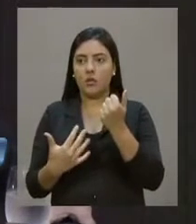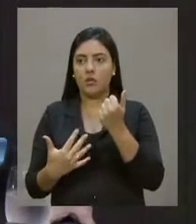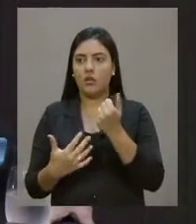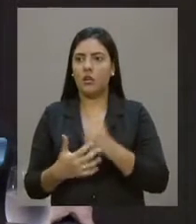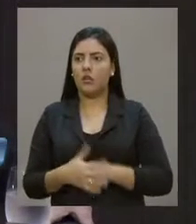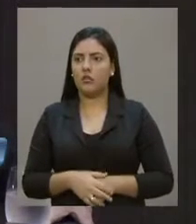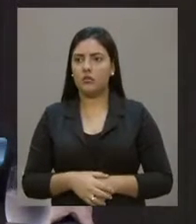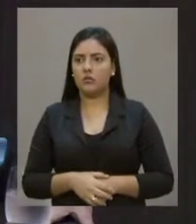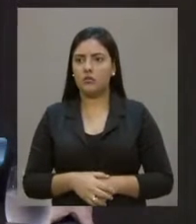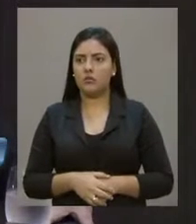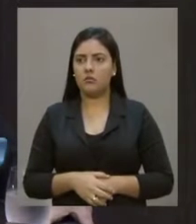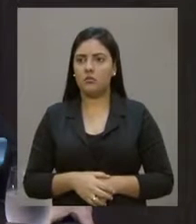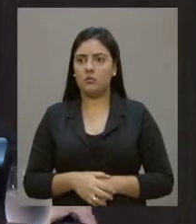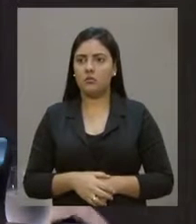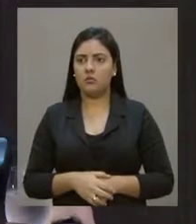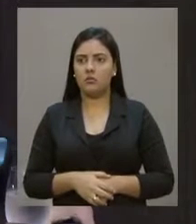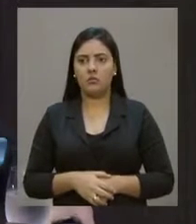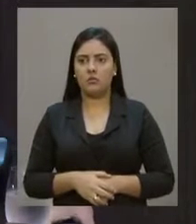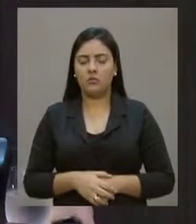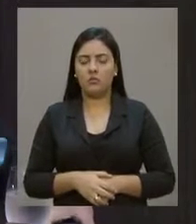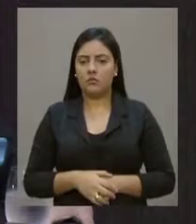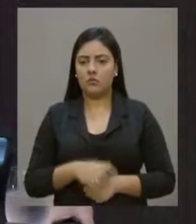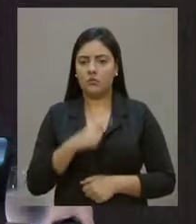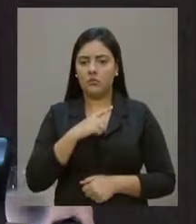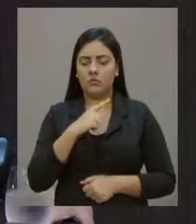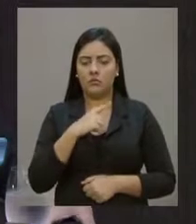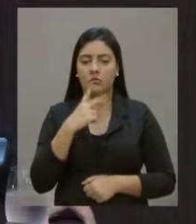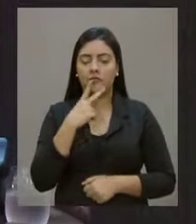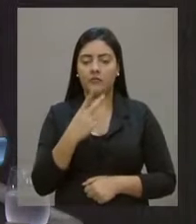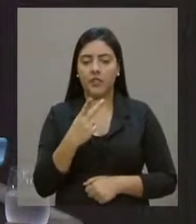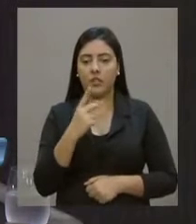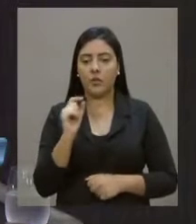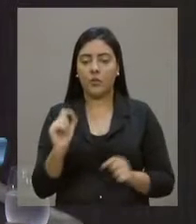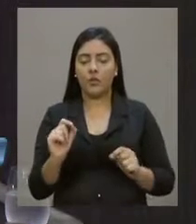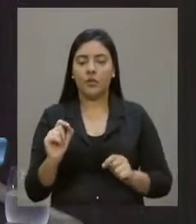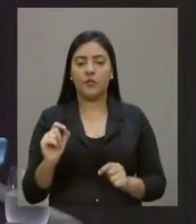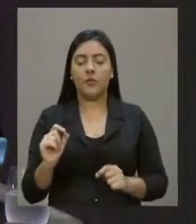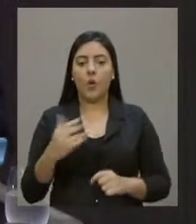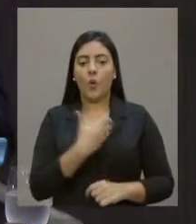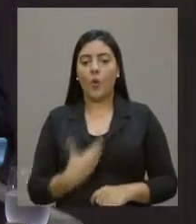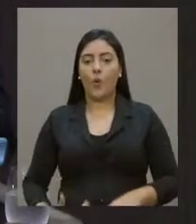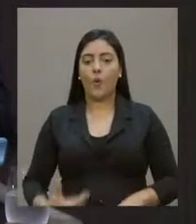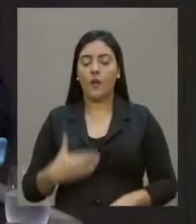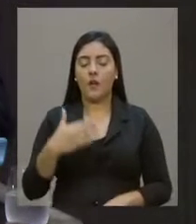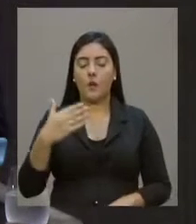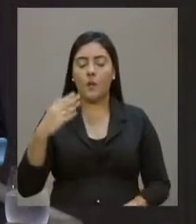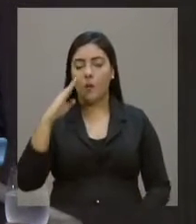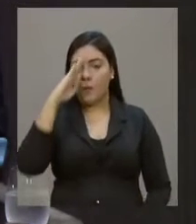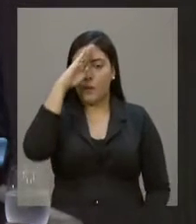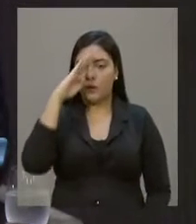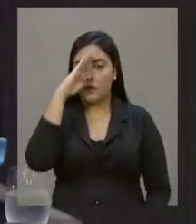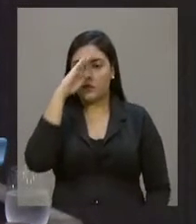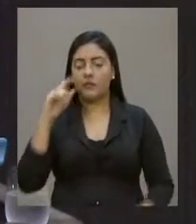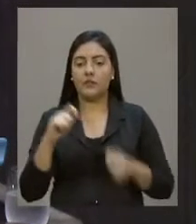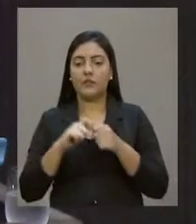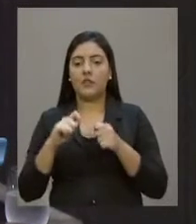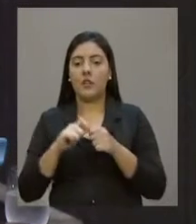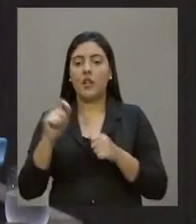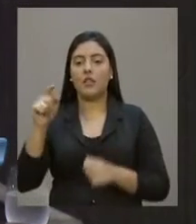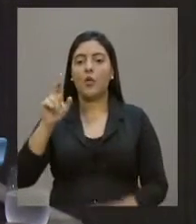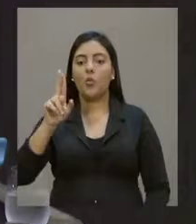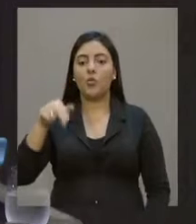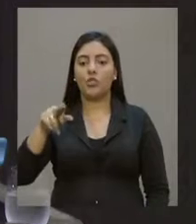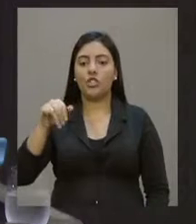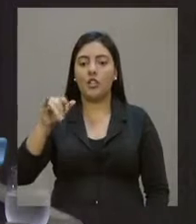exatamente essa, não tem outra palavra a dizer, intervenção que o governo Bolsonaro faz na